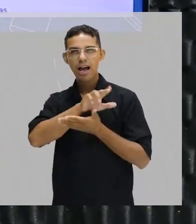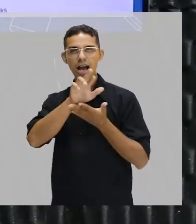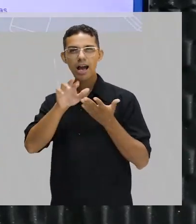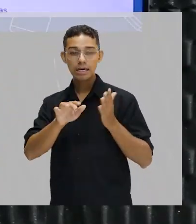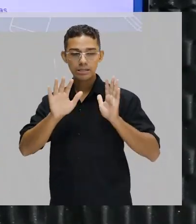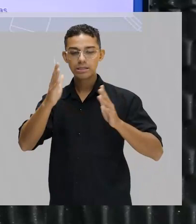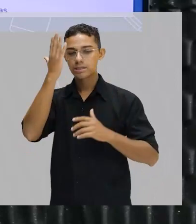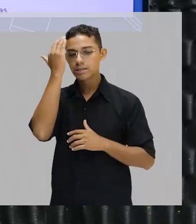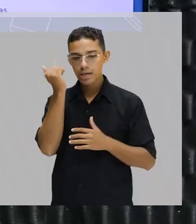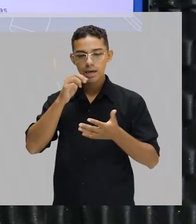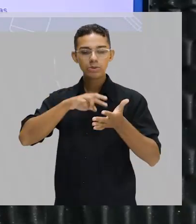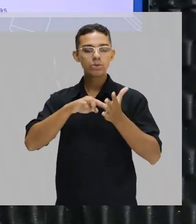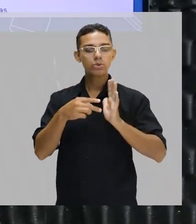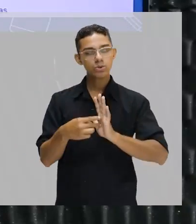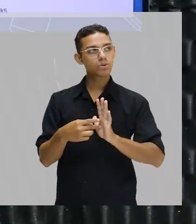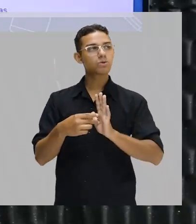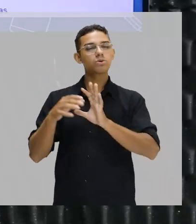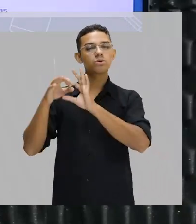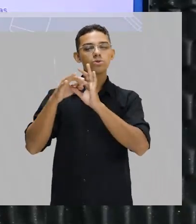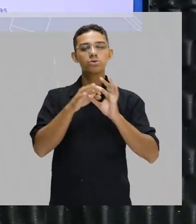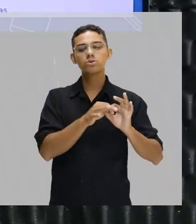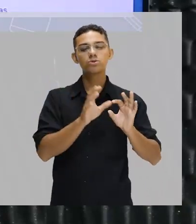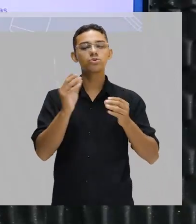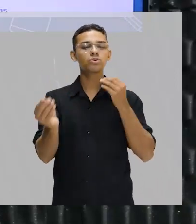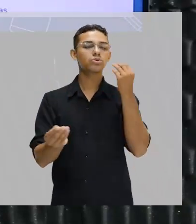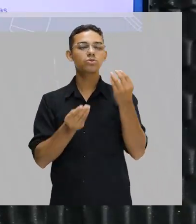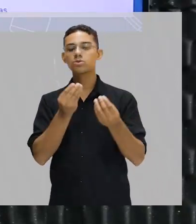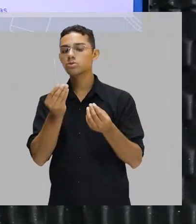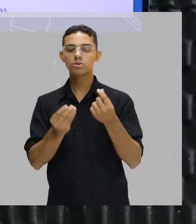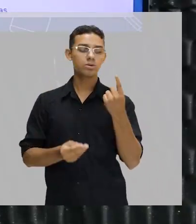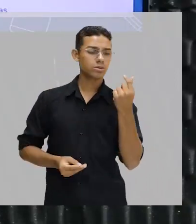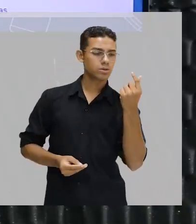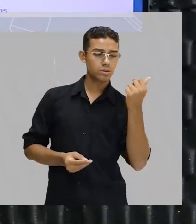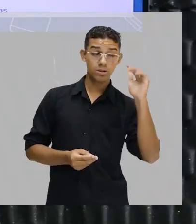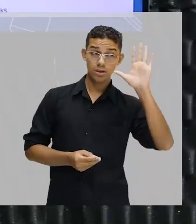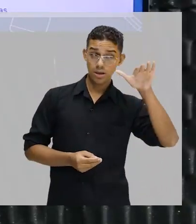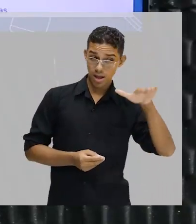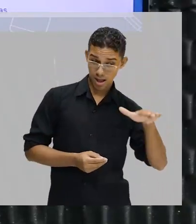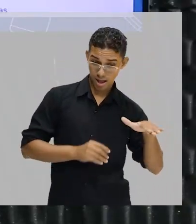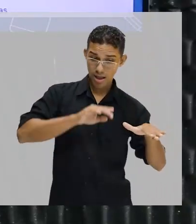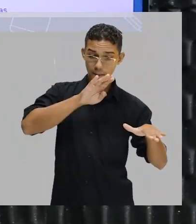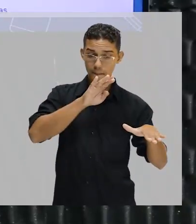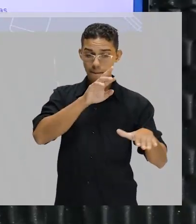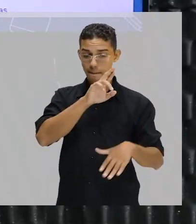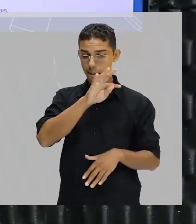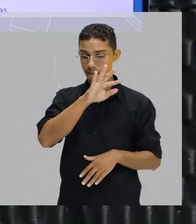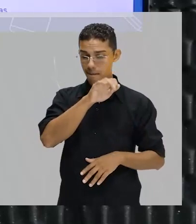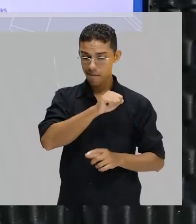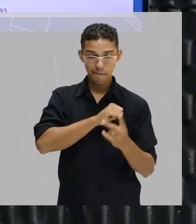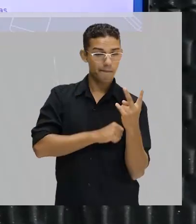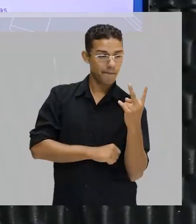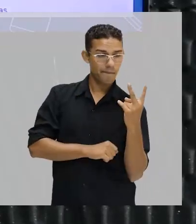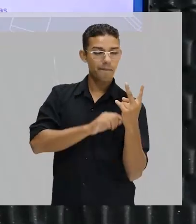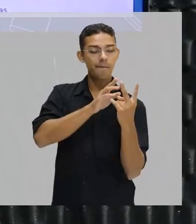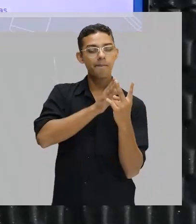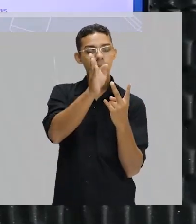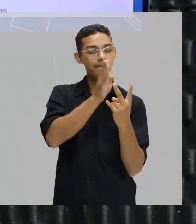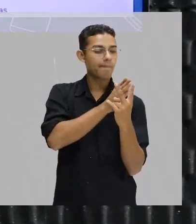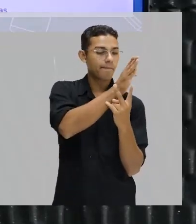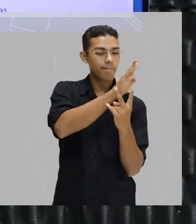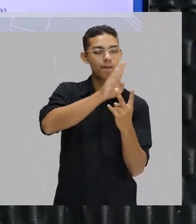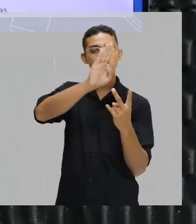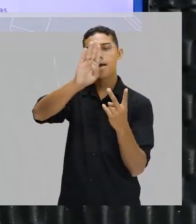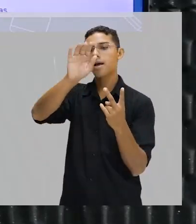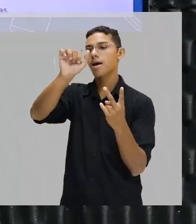palavras? Pelo contexto. Como eu vou saber que se trata de preço e como eu vou saber que se trata de um inseto? Porque aí, no caso, eu estou